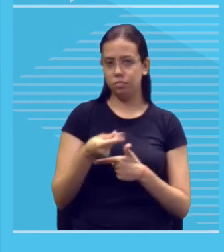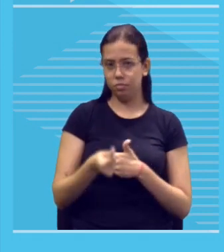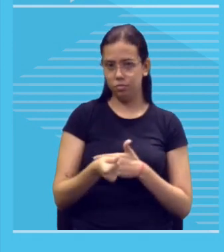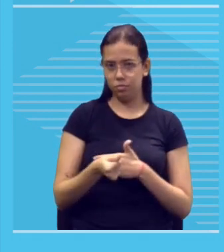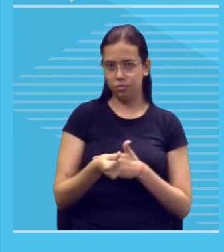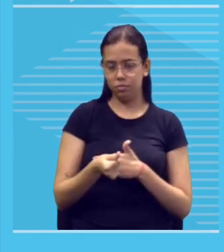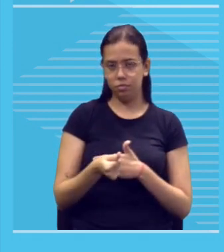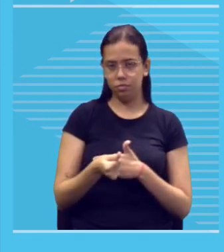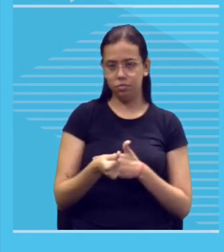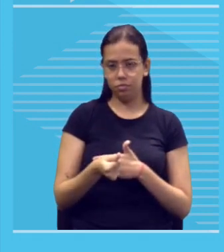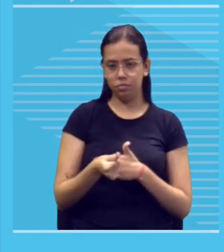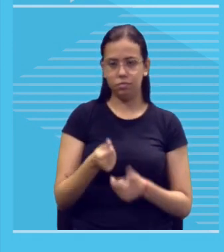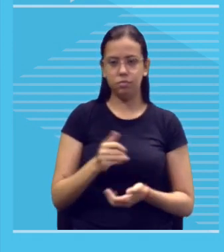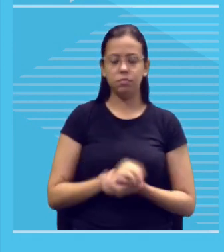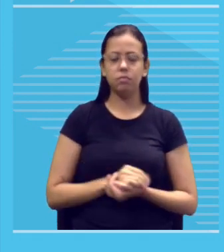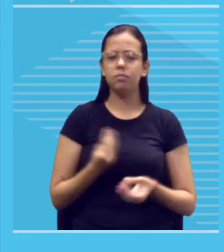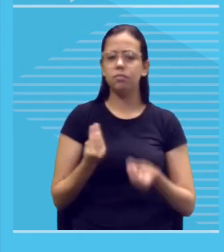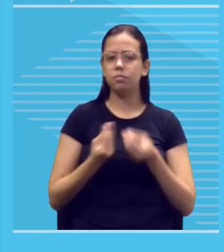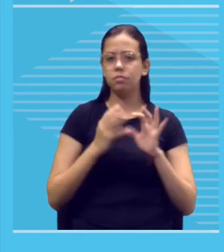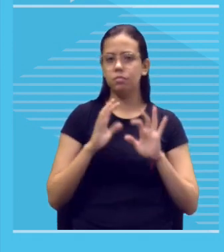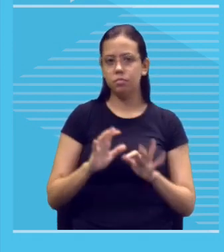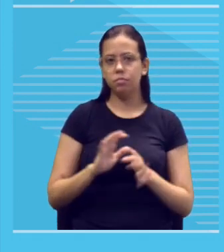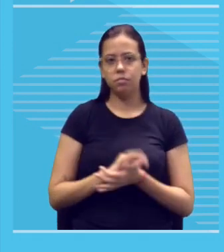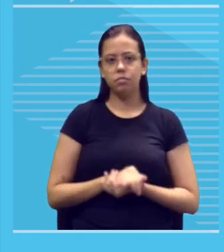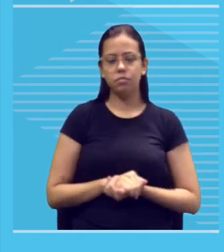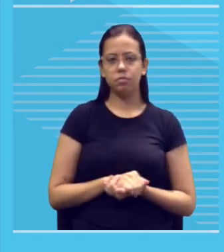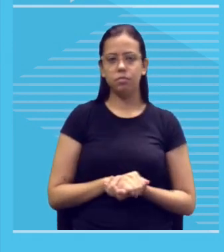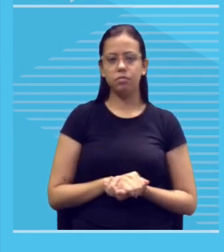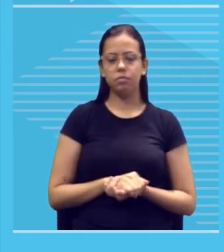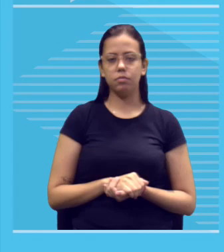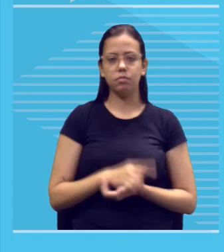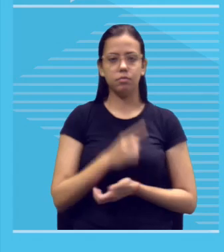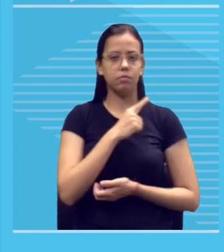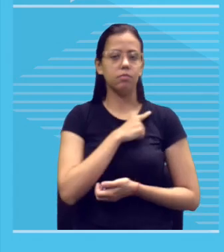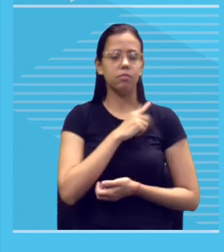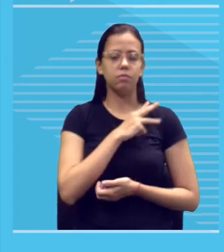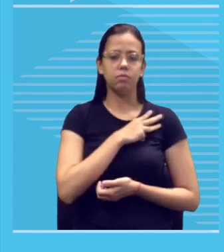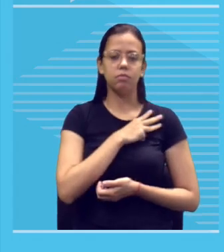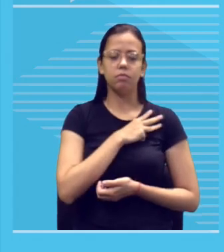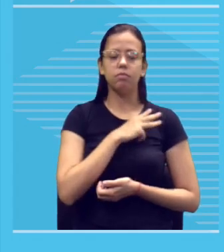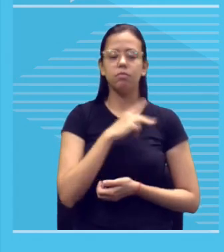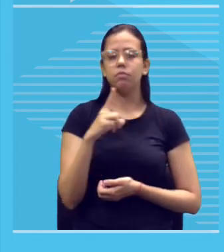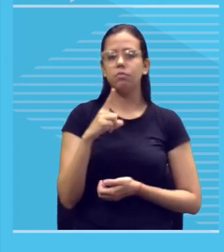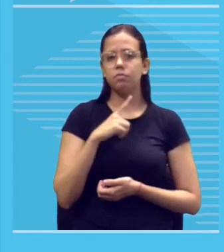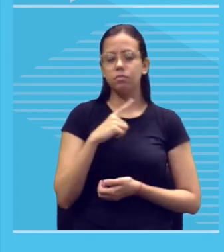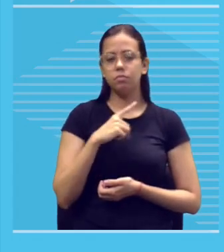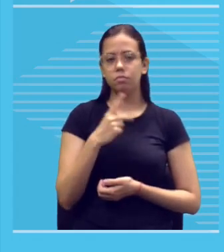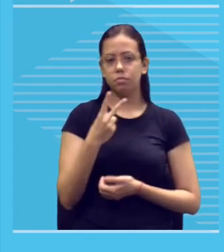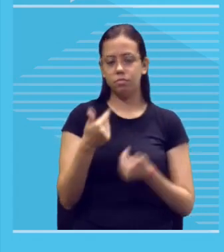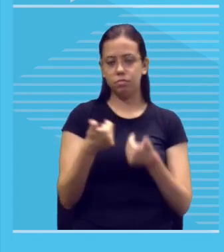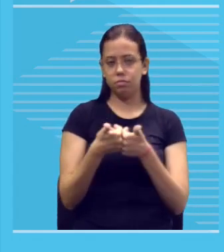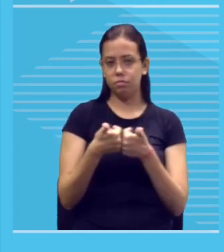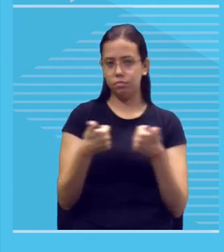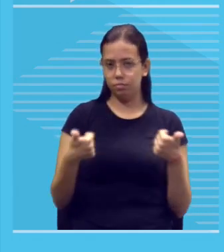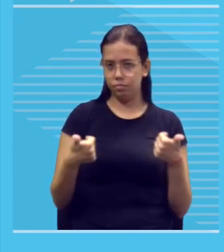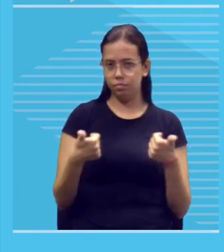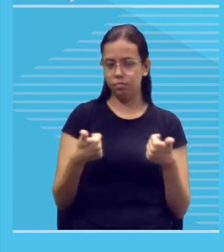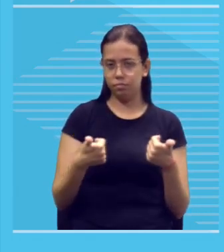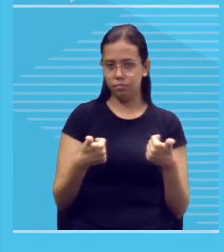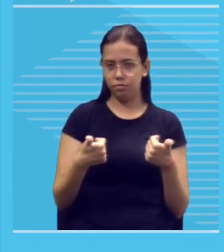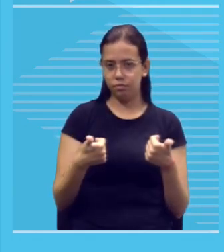álgebra Como assim no ensino médio jovens você tem basicamente duas divisões